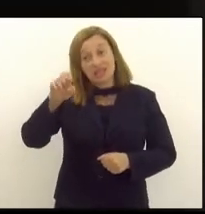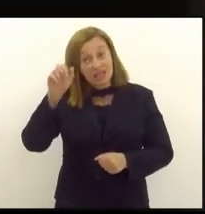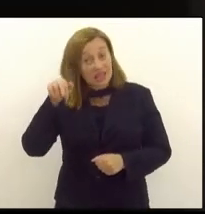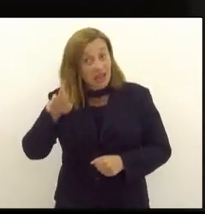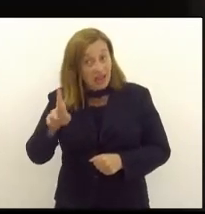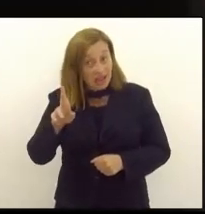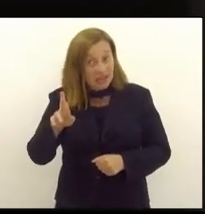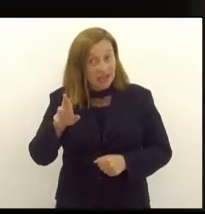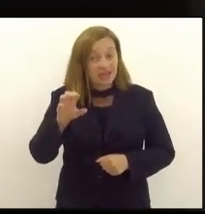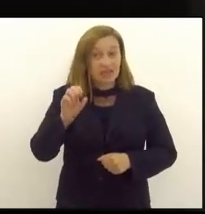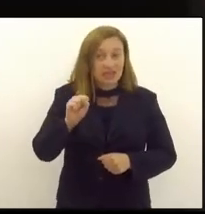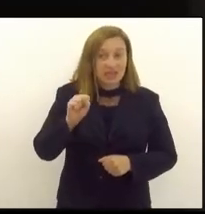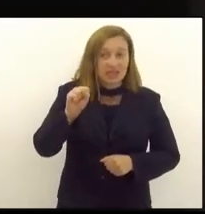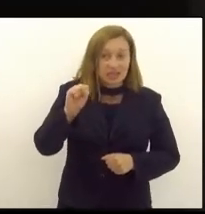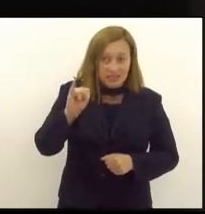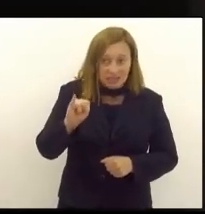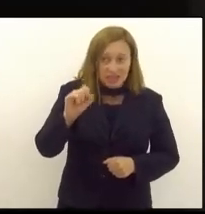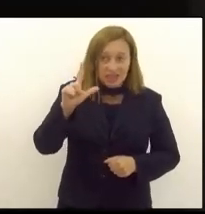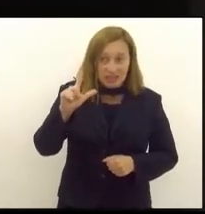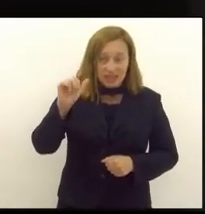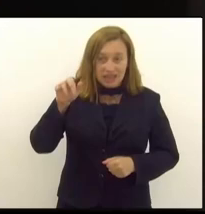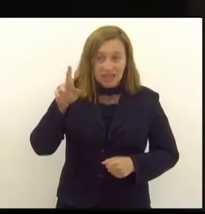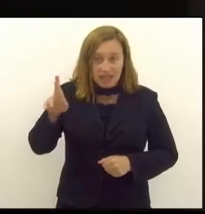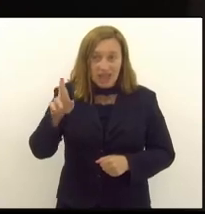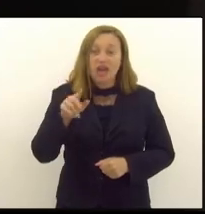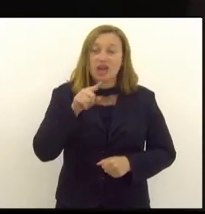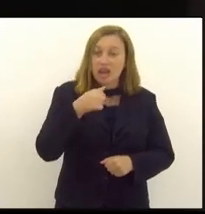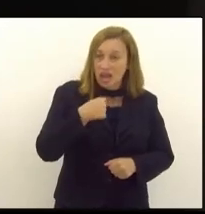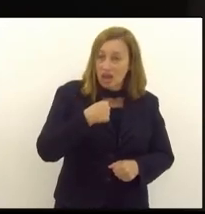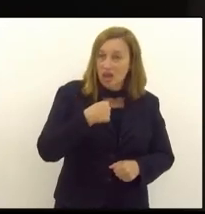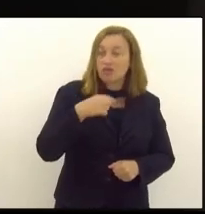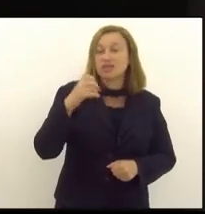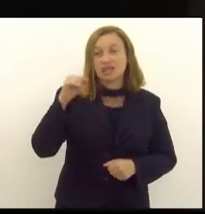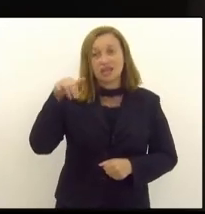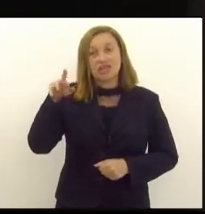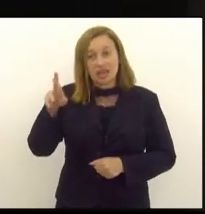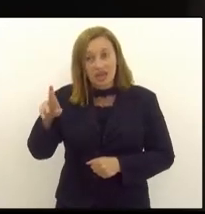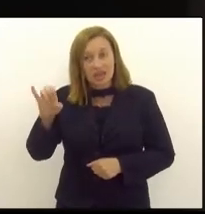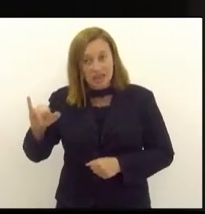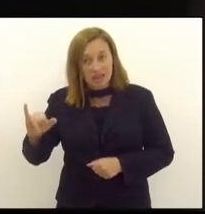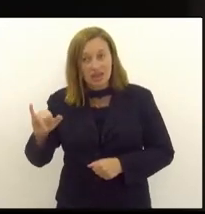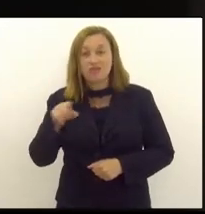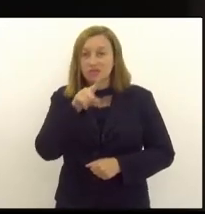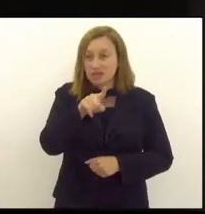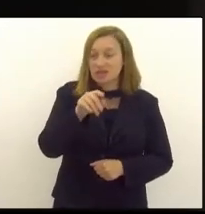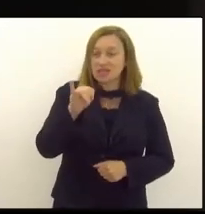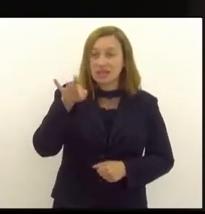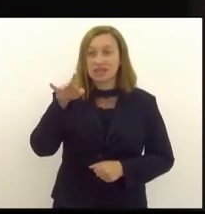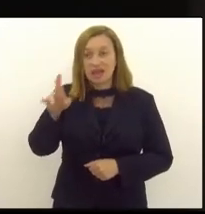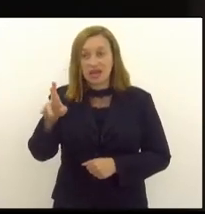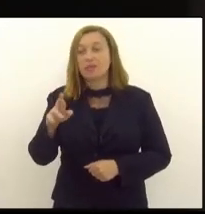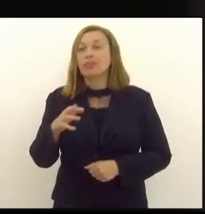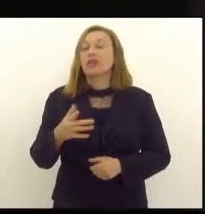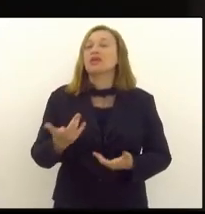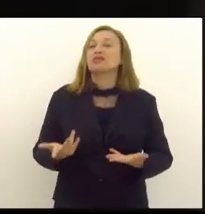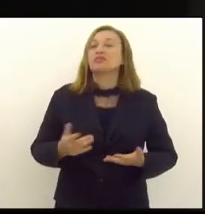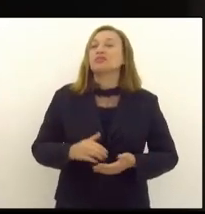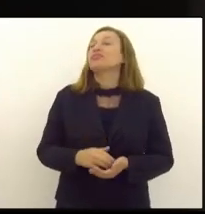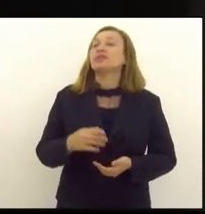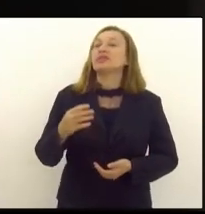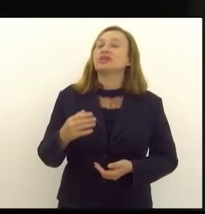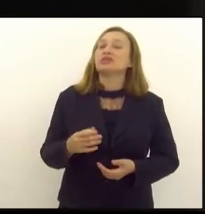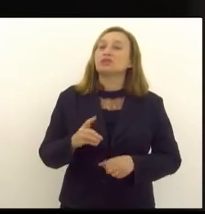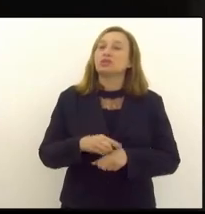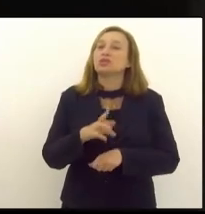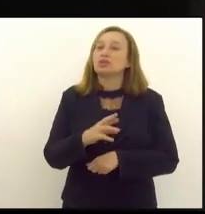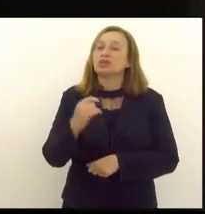verbo sirlenear. Então, eu sirleneio, você sirleneia e ela sirleneia. Então, essa foi a questão. Foi quando eu falei, doutora Sirlene, nós fizemos